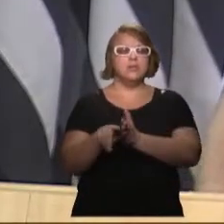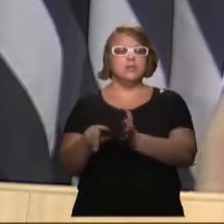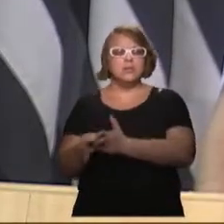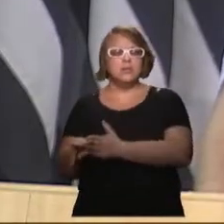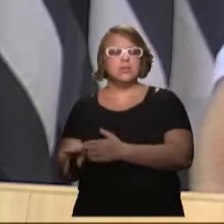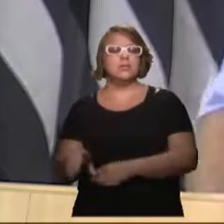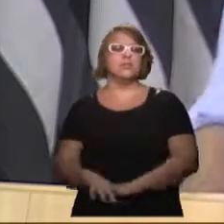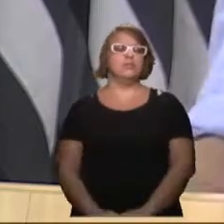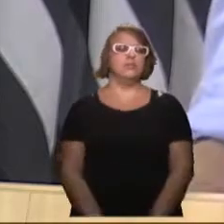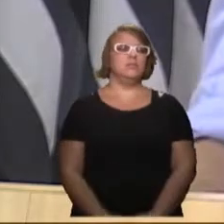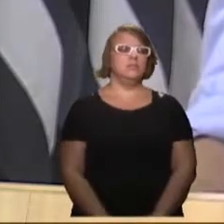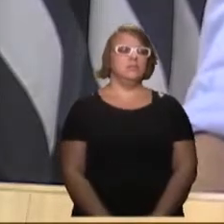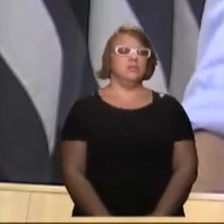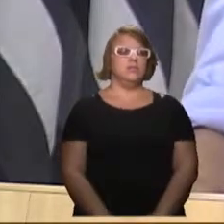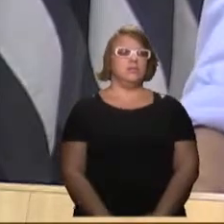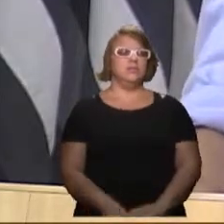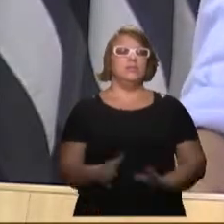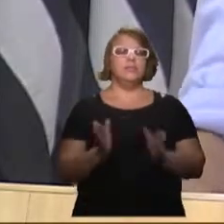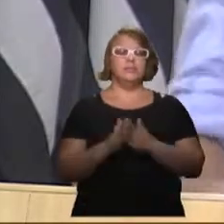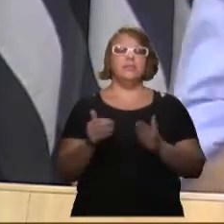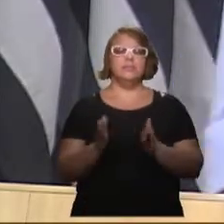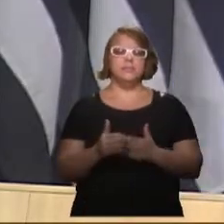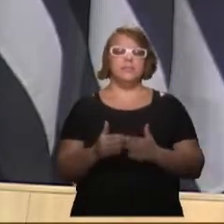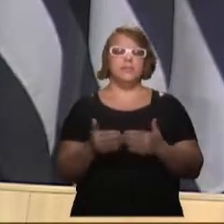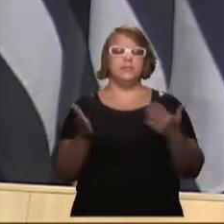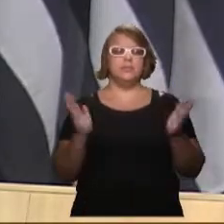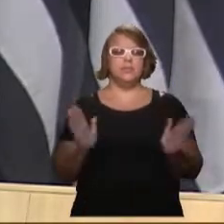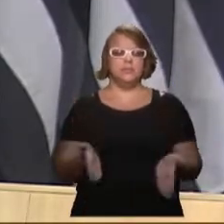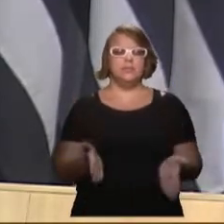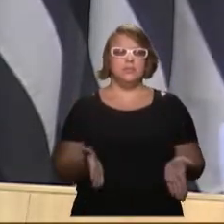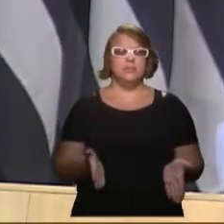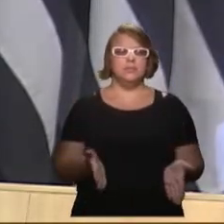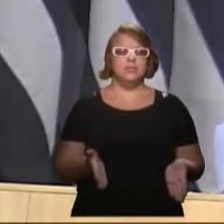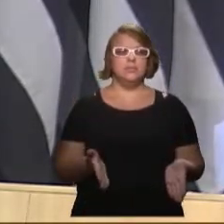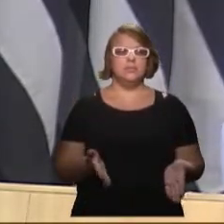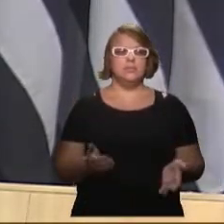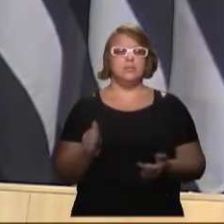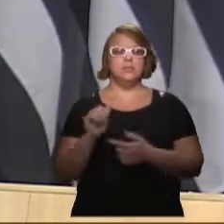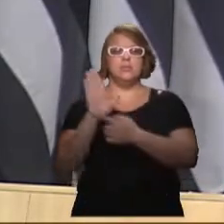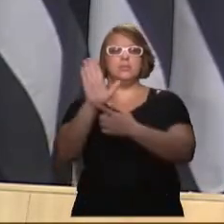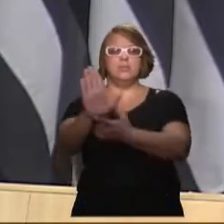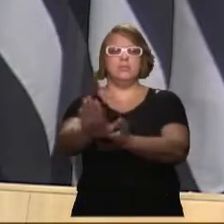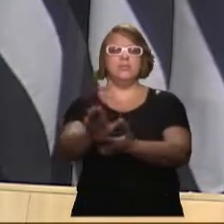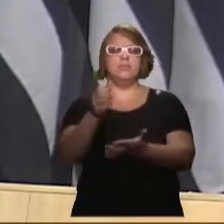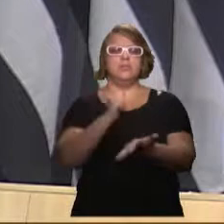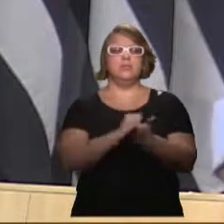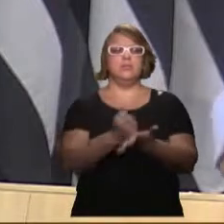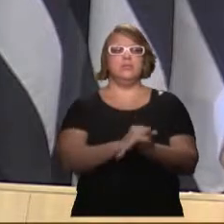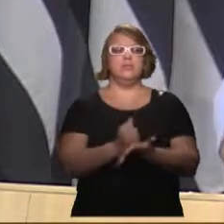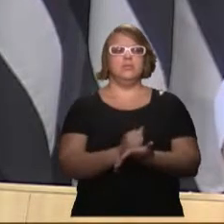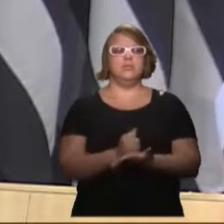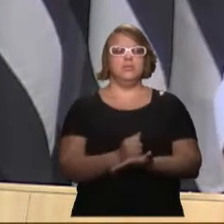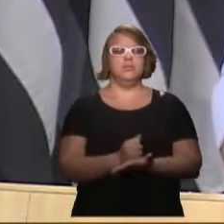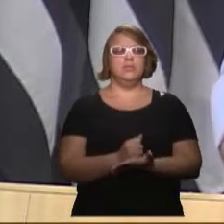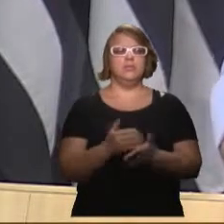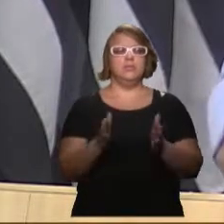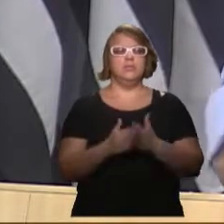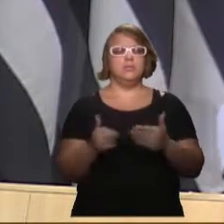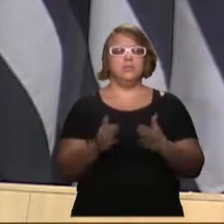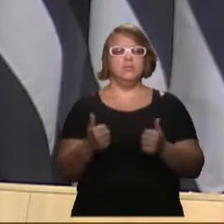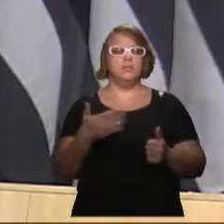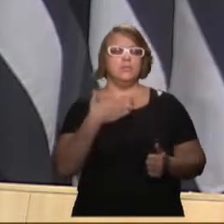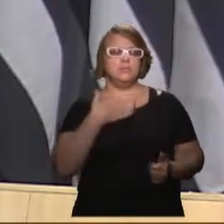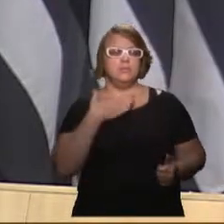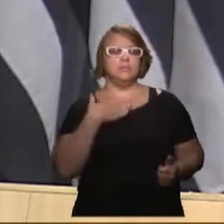fiscal, eu solicitei no dia de hoje, presidente, protocolei para Vossa Excelência um pedido desse vereador